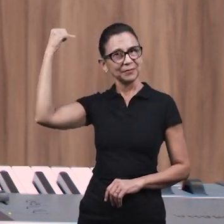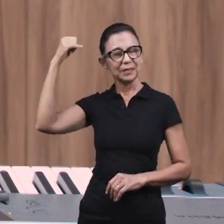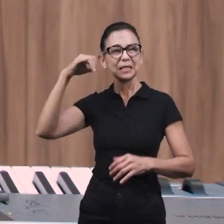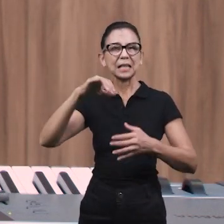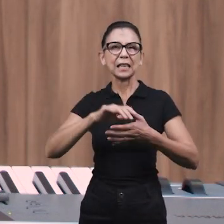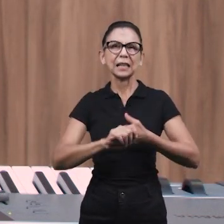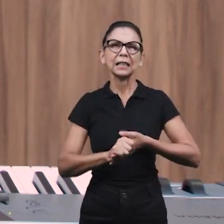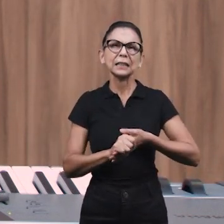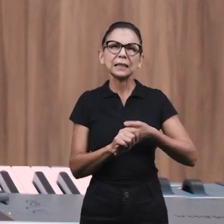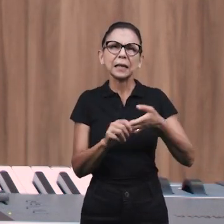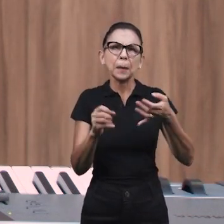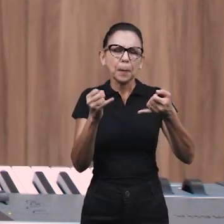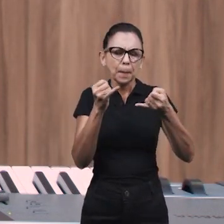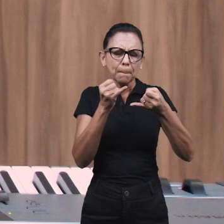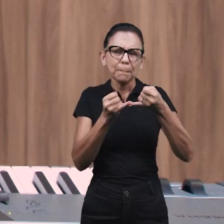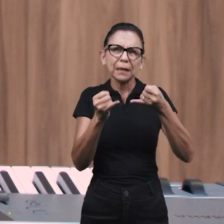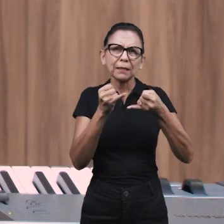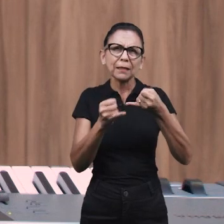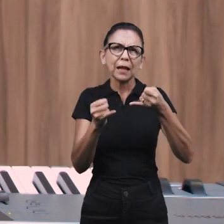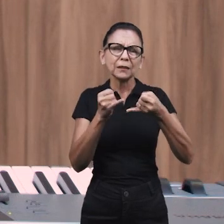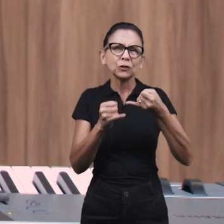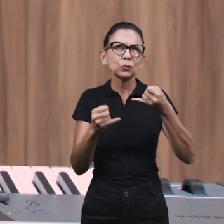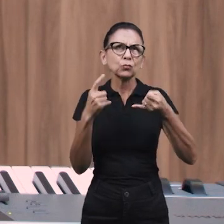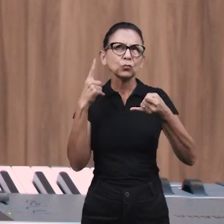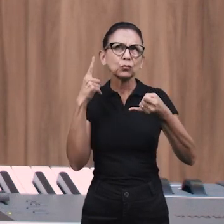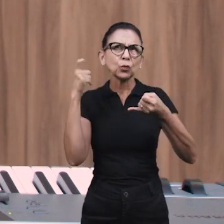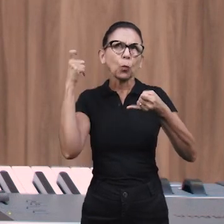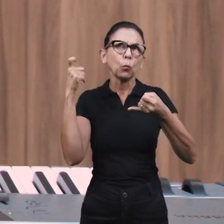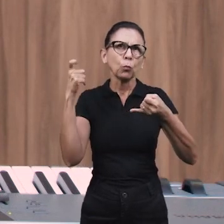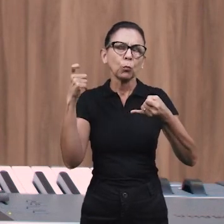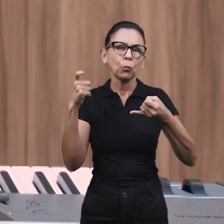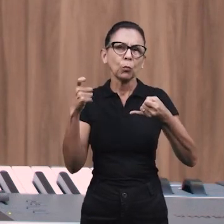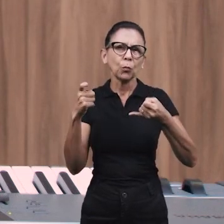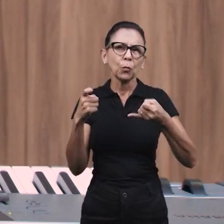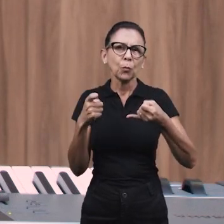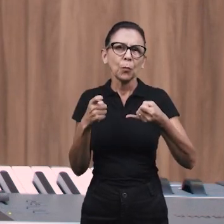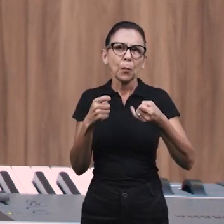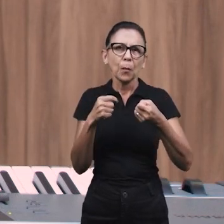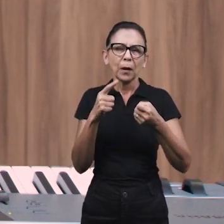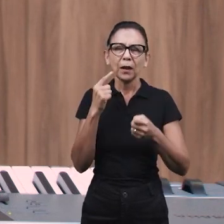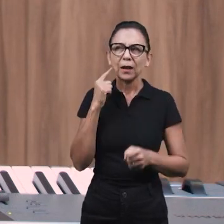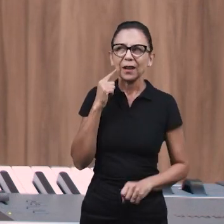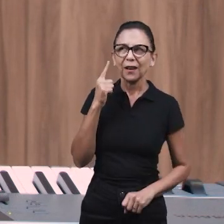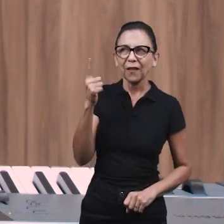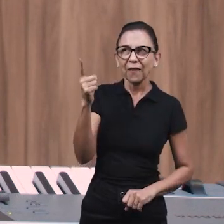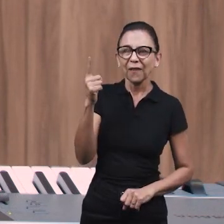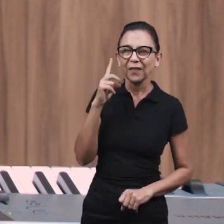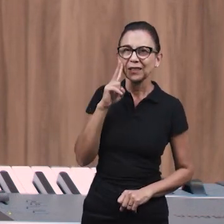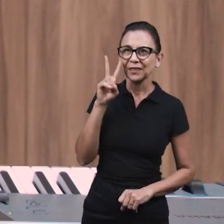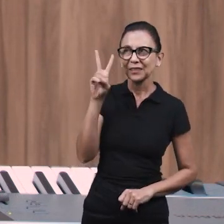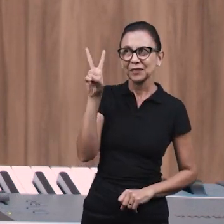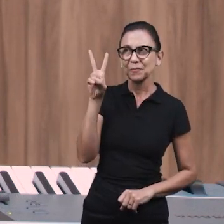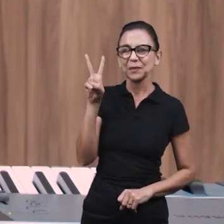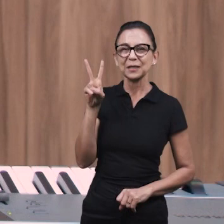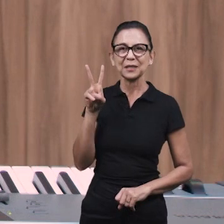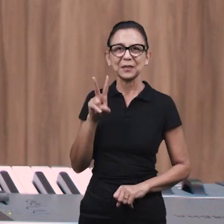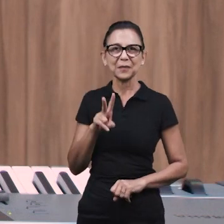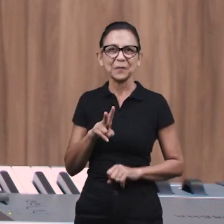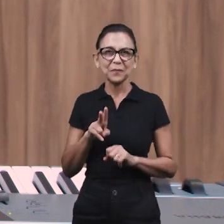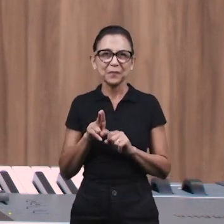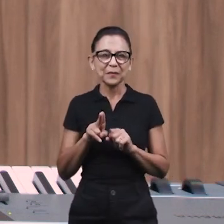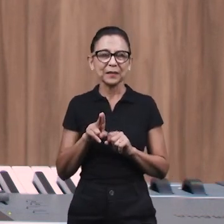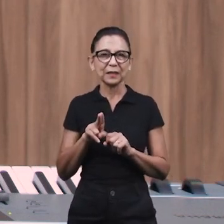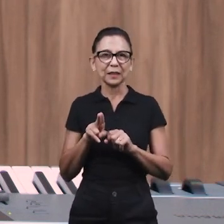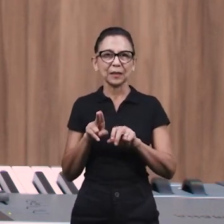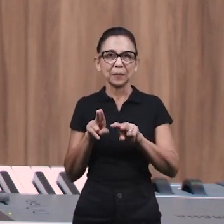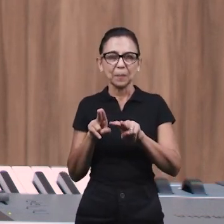semitom. E esse semitom é aquela próxima notinha. É a nota pertinho, né? O semitom é a